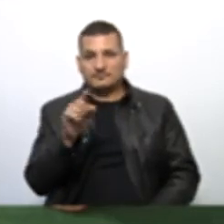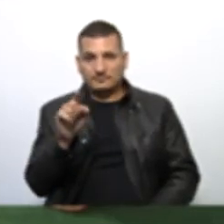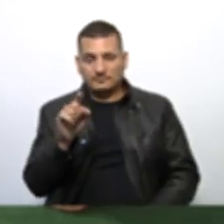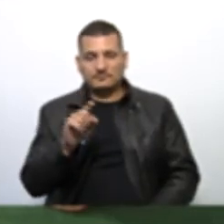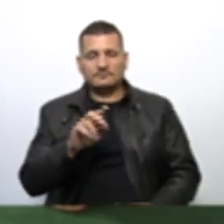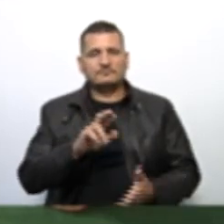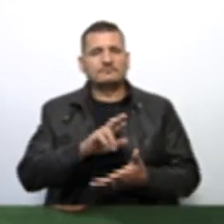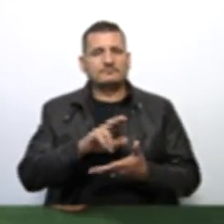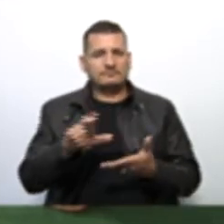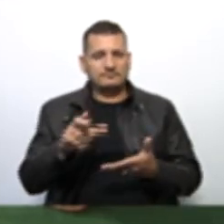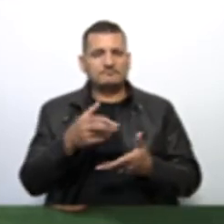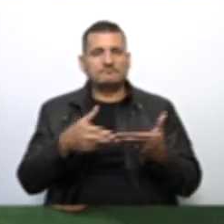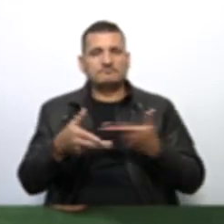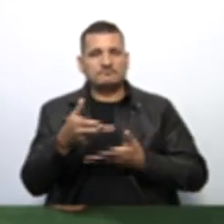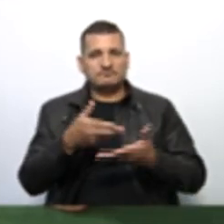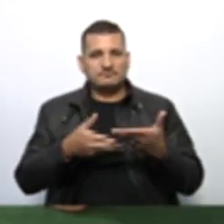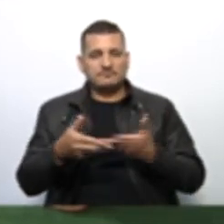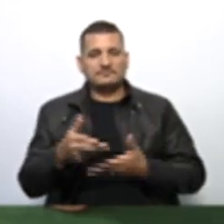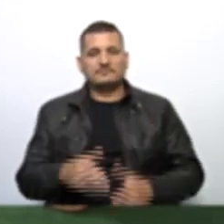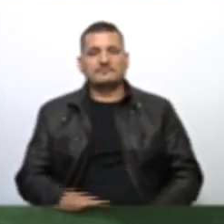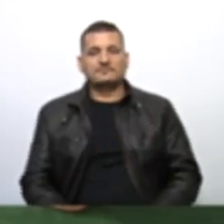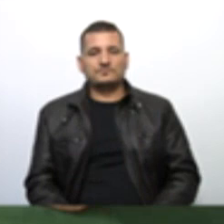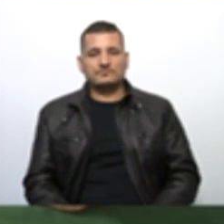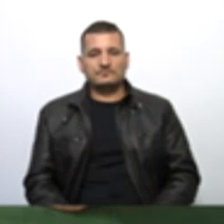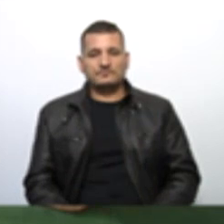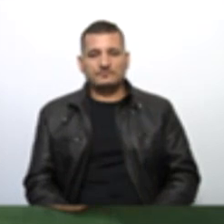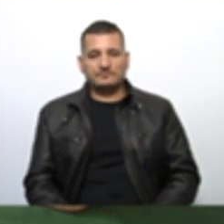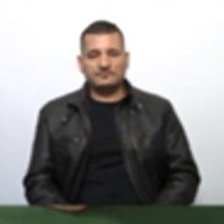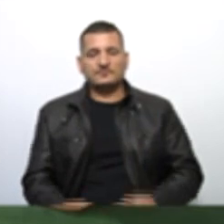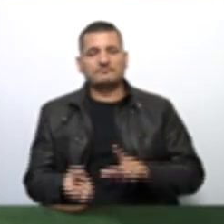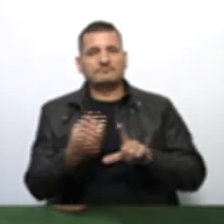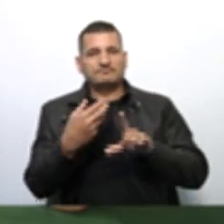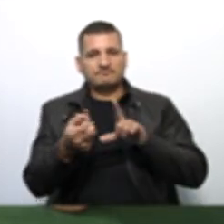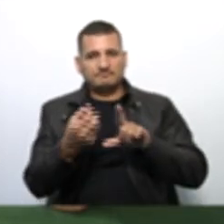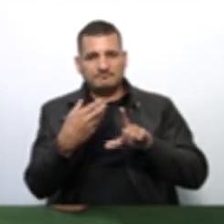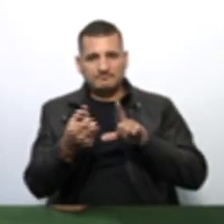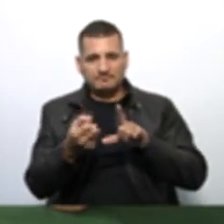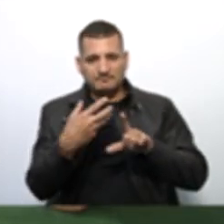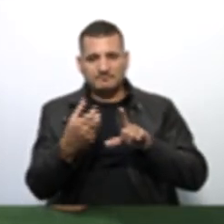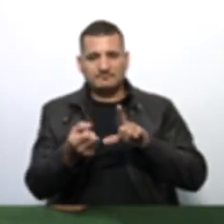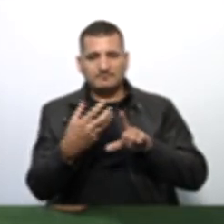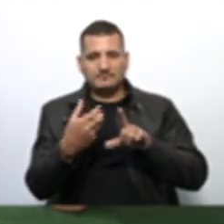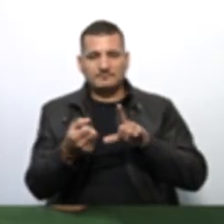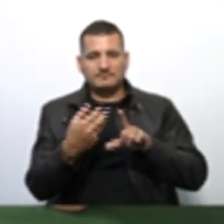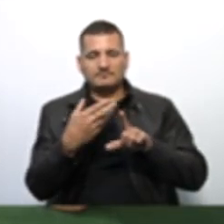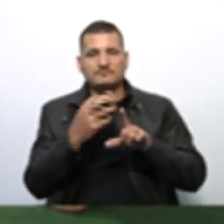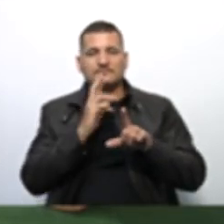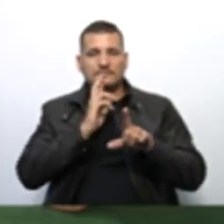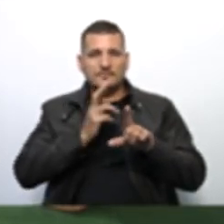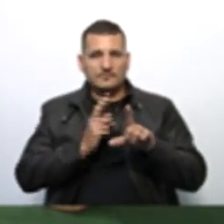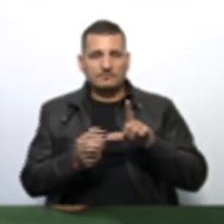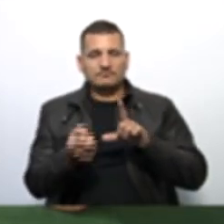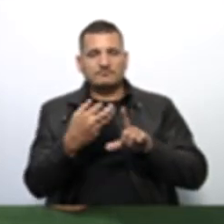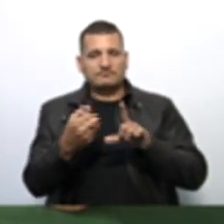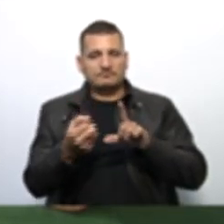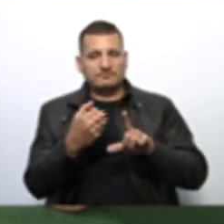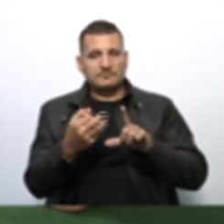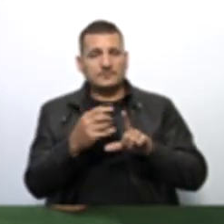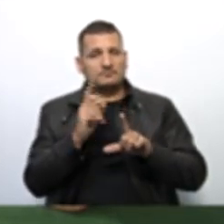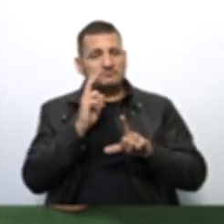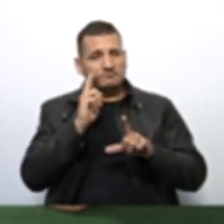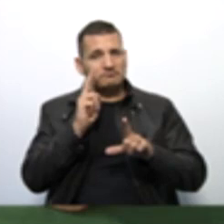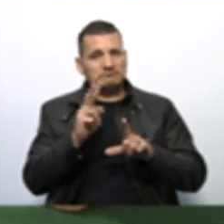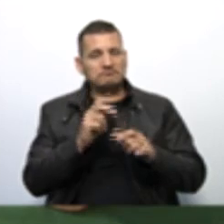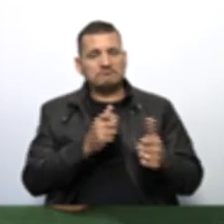várias interações aqui, professor. Isso aí. Que o pessoal está mandando as respostas já das questões. A gente vê que o pessoal acompanhou a